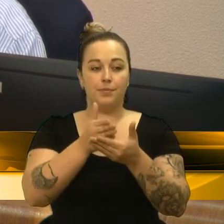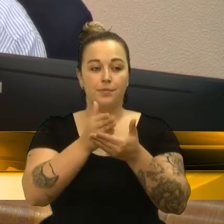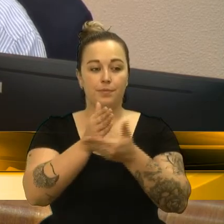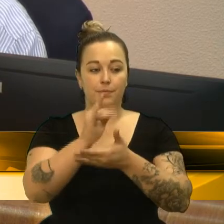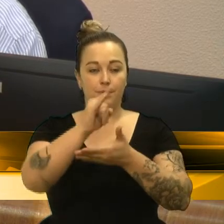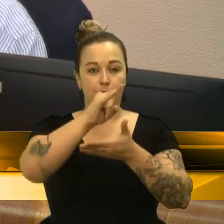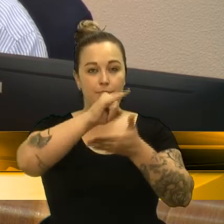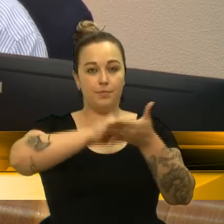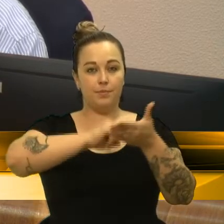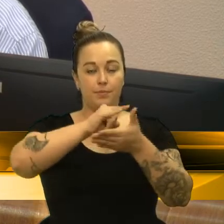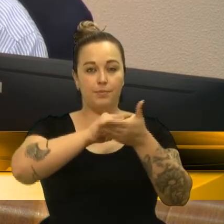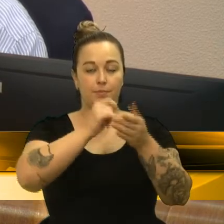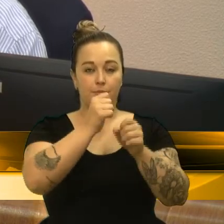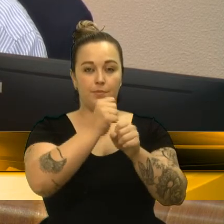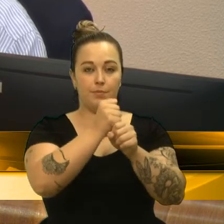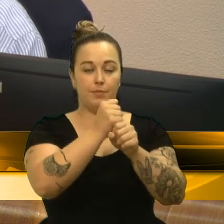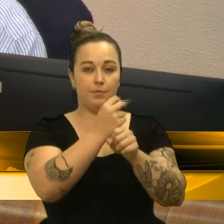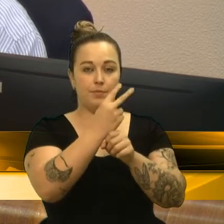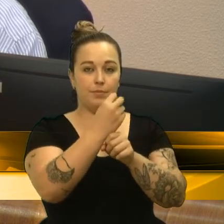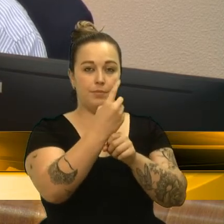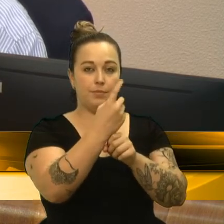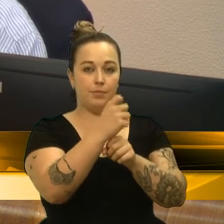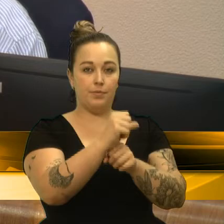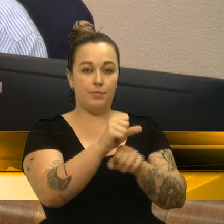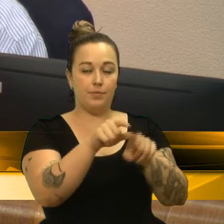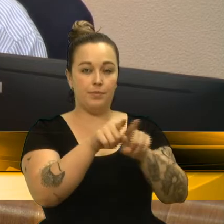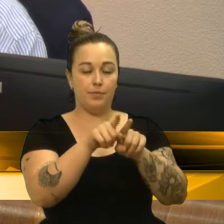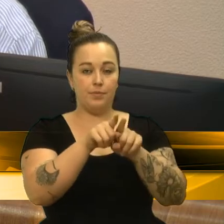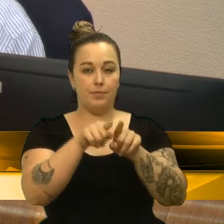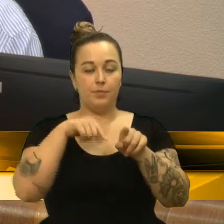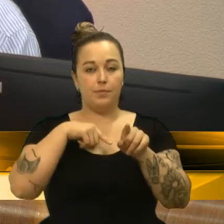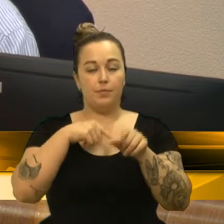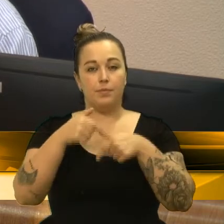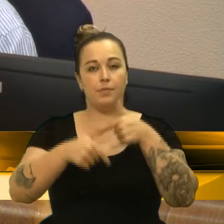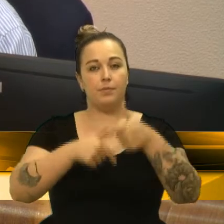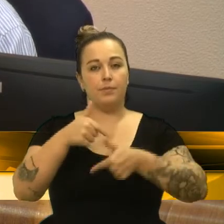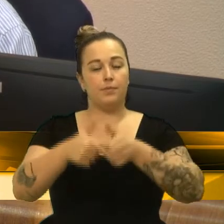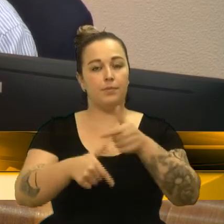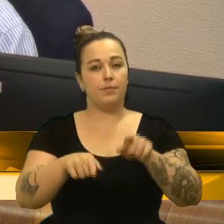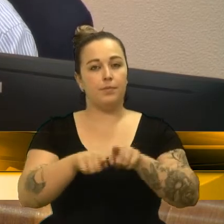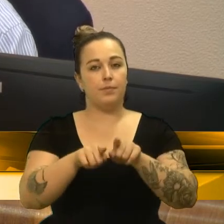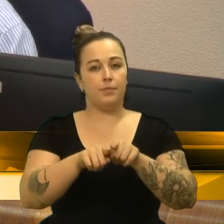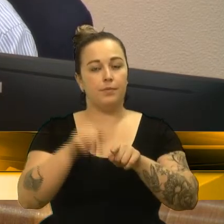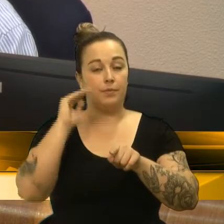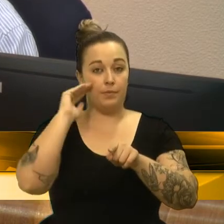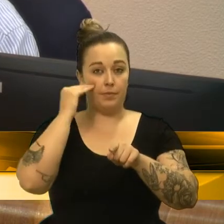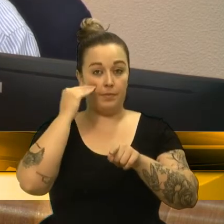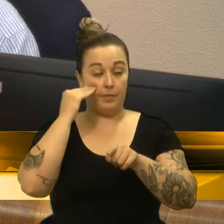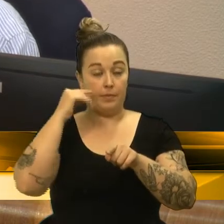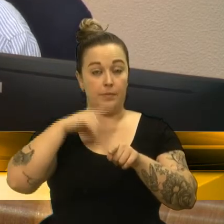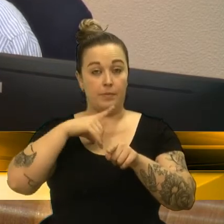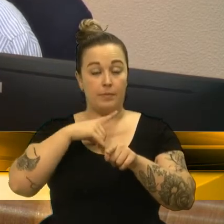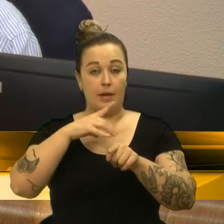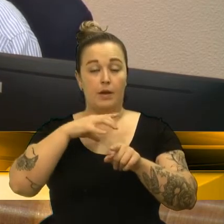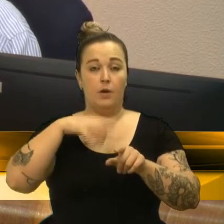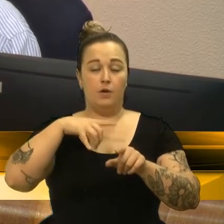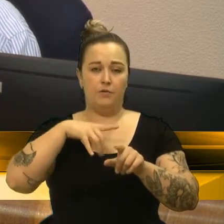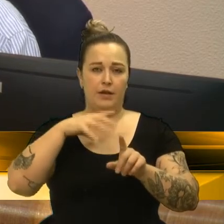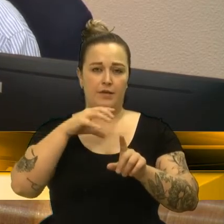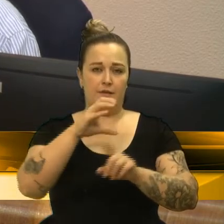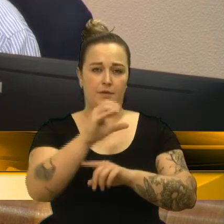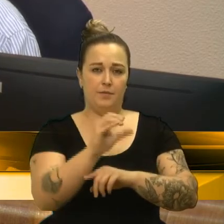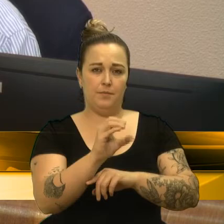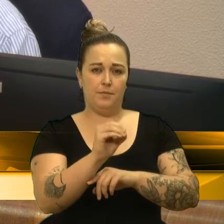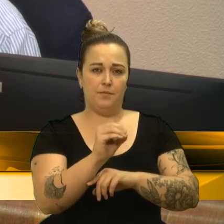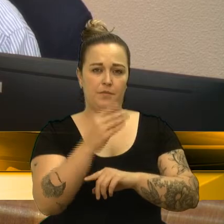de 2019, irregularidades relativas aos aditamentos postos de denúncia, entendendo que teriam ocorrido ofensas às normas federais